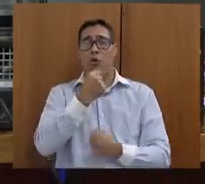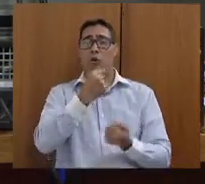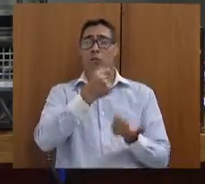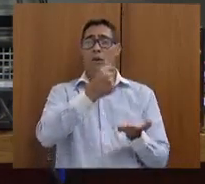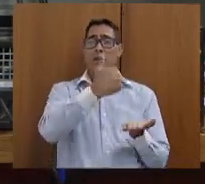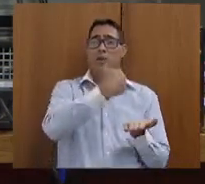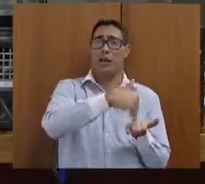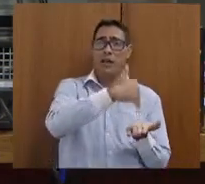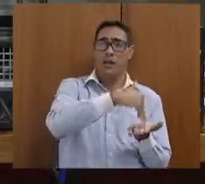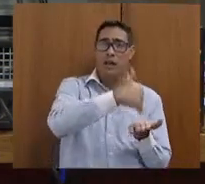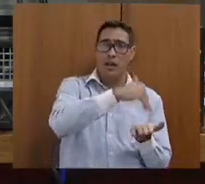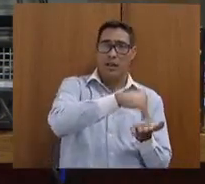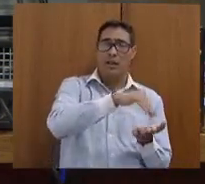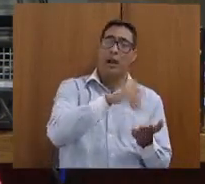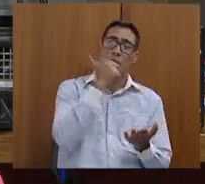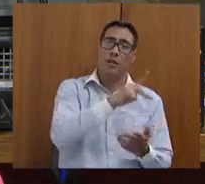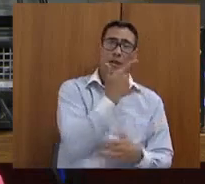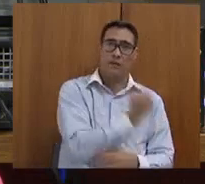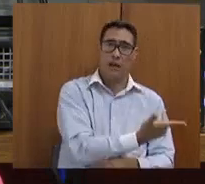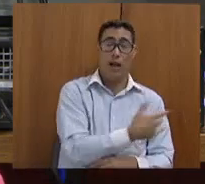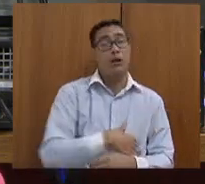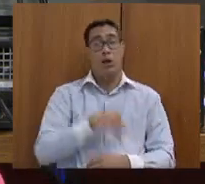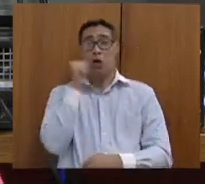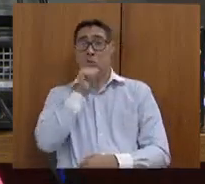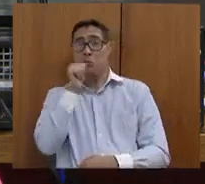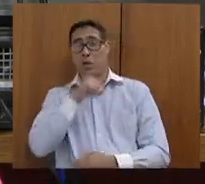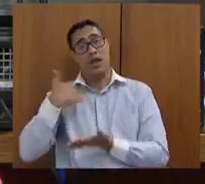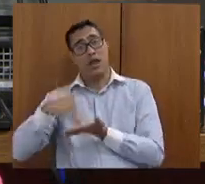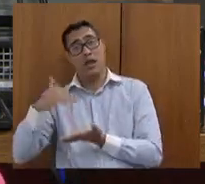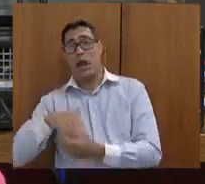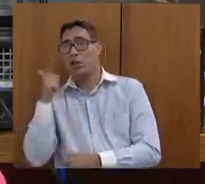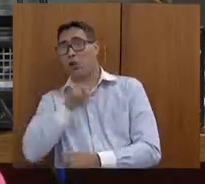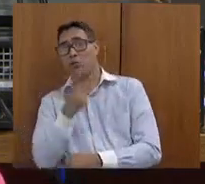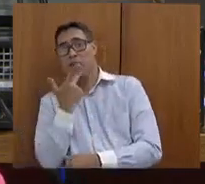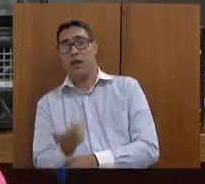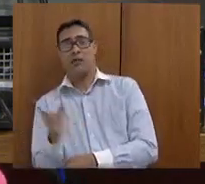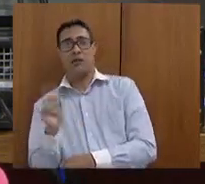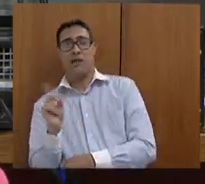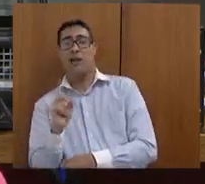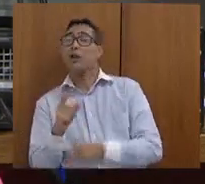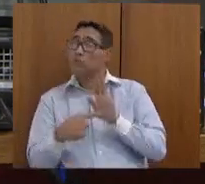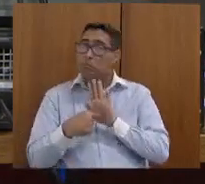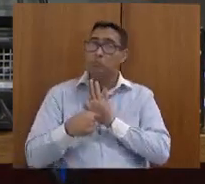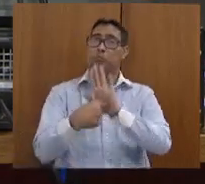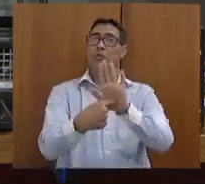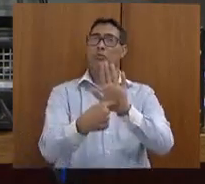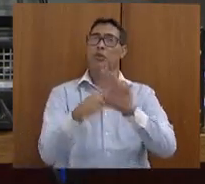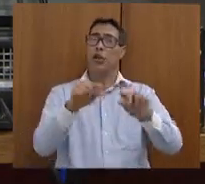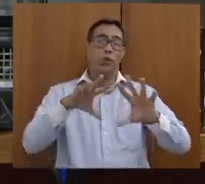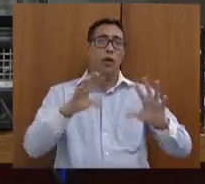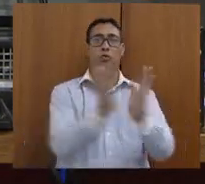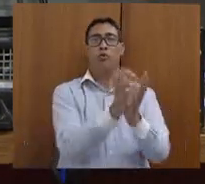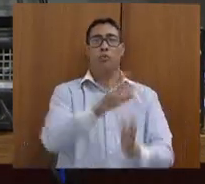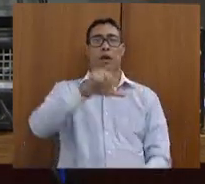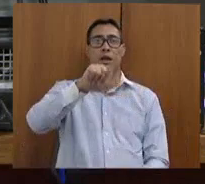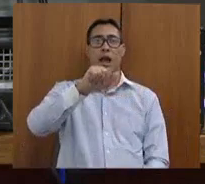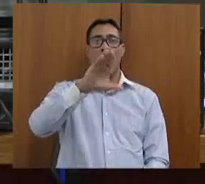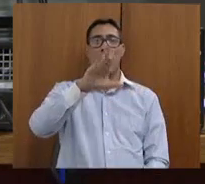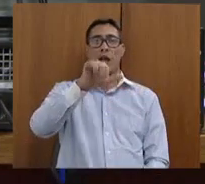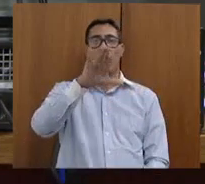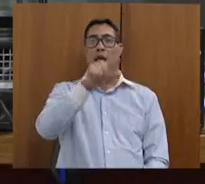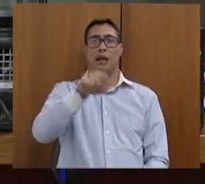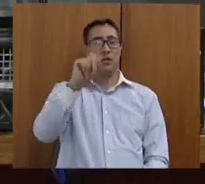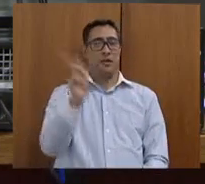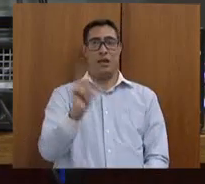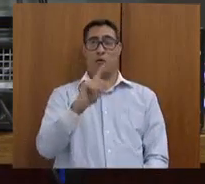secretária Mulher não consegue então isso mostra como que essas questões são estruturantes e não é Turma da lacração é Turma que não